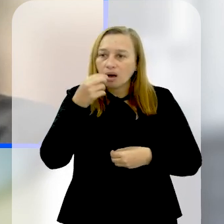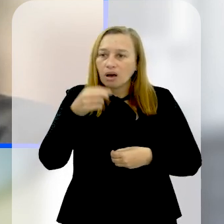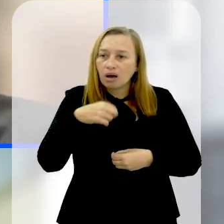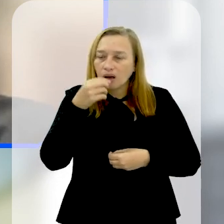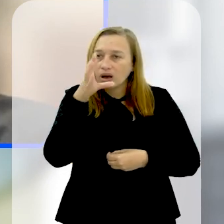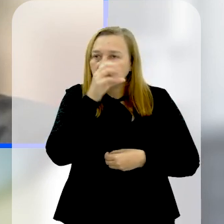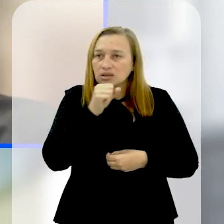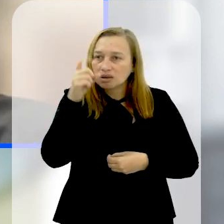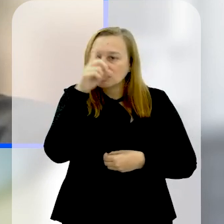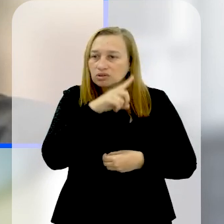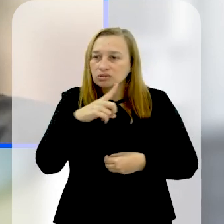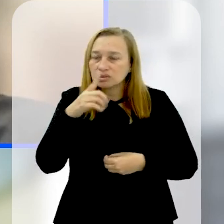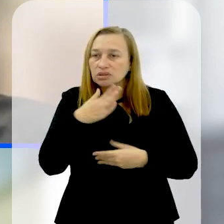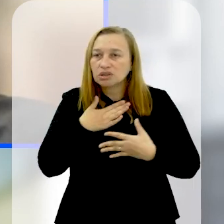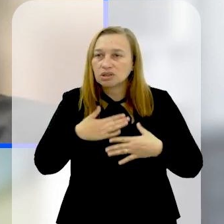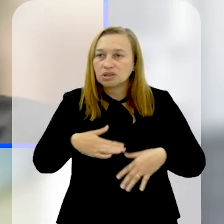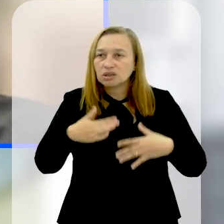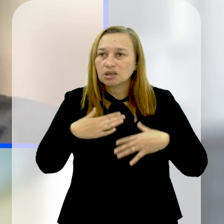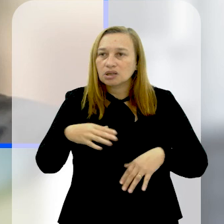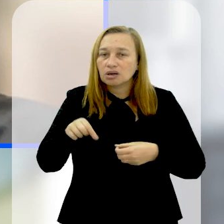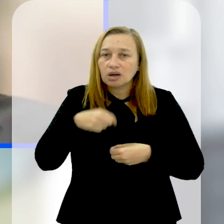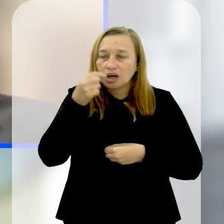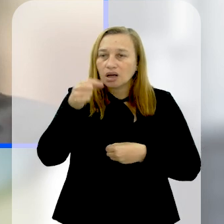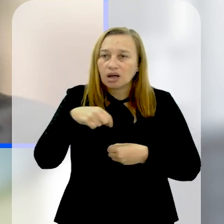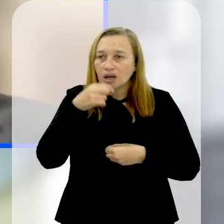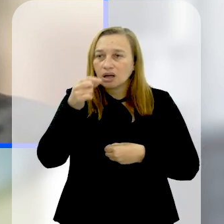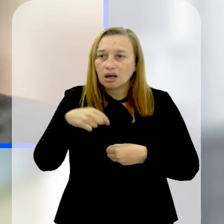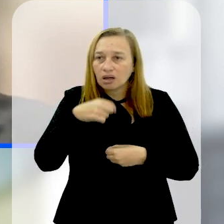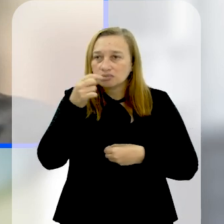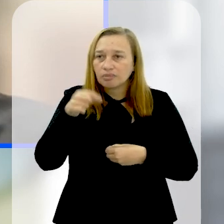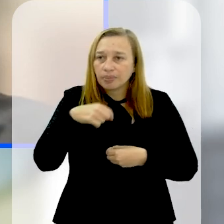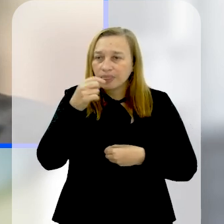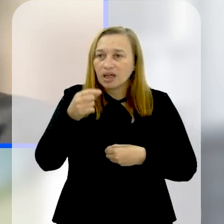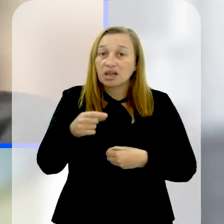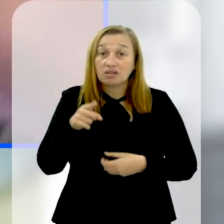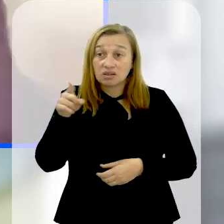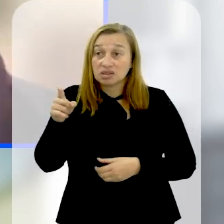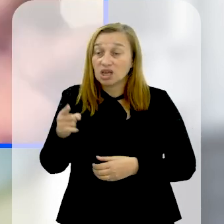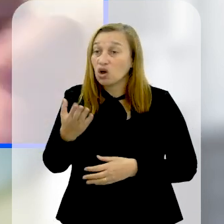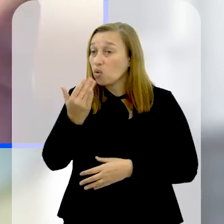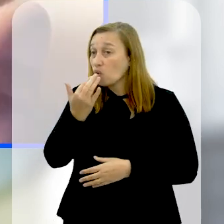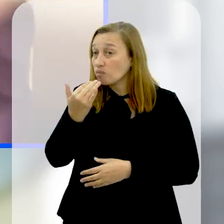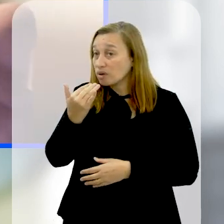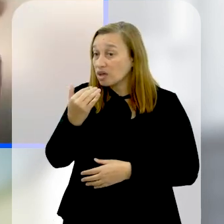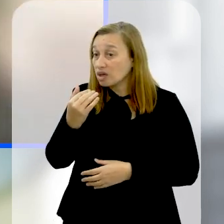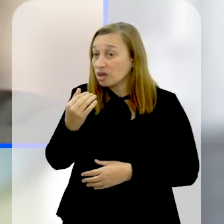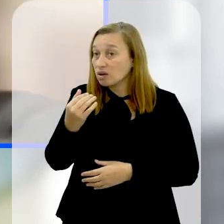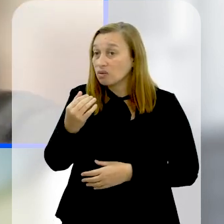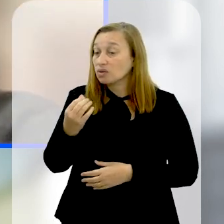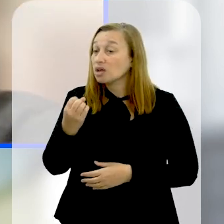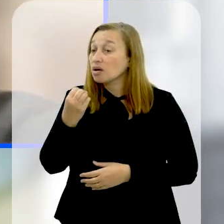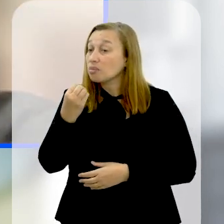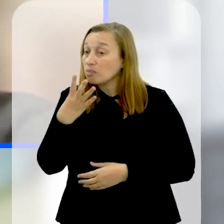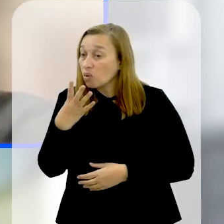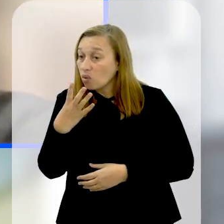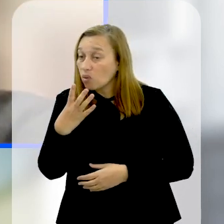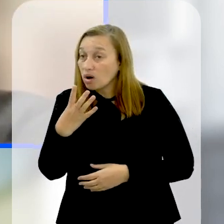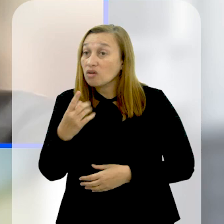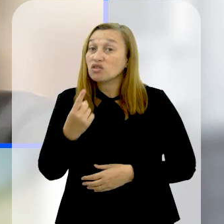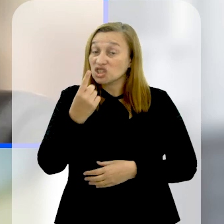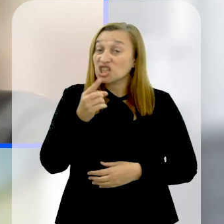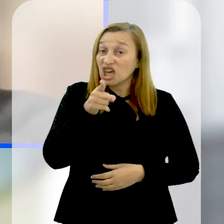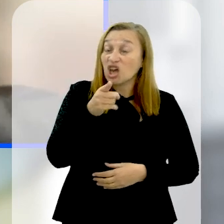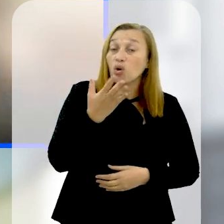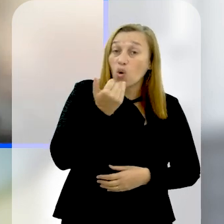comendo para relaxar um pouquinho, vendo um programa que você quer ver. Em vez de comer X, você acaba comendo 3X